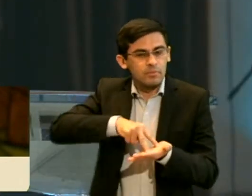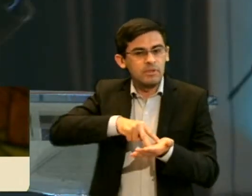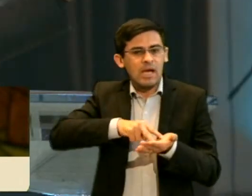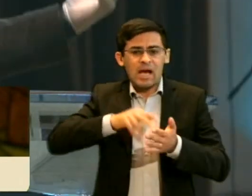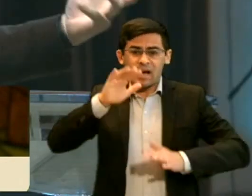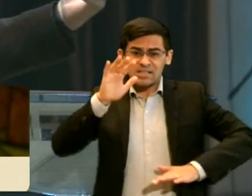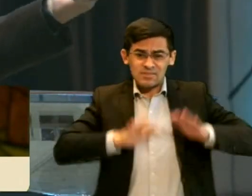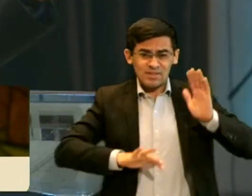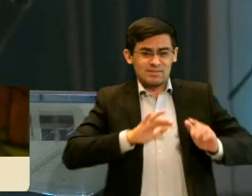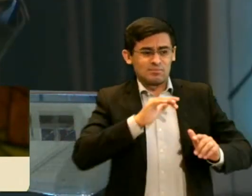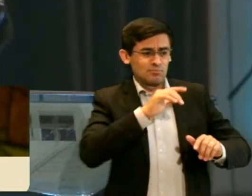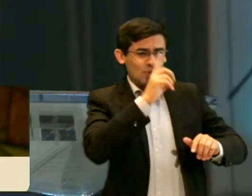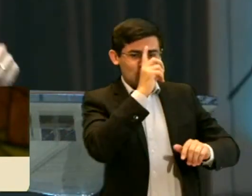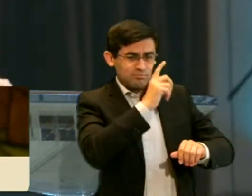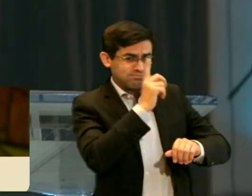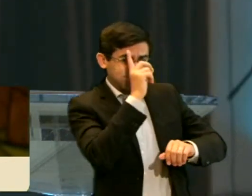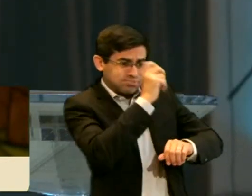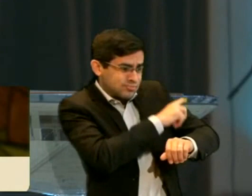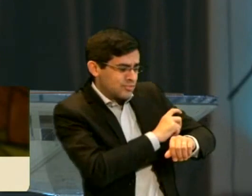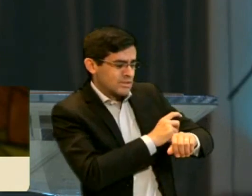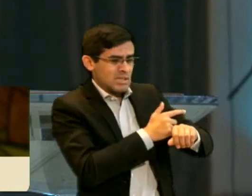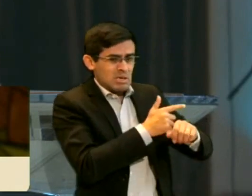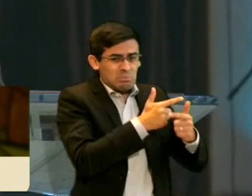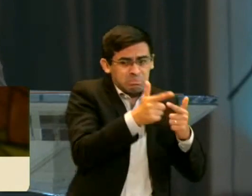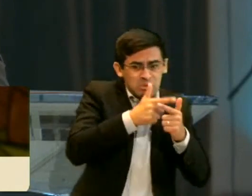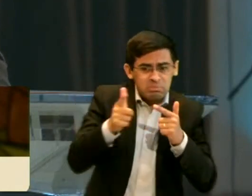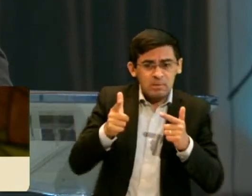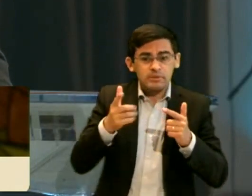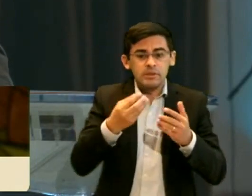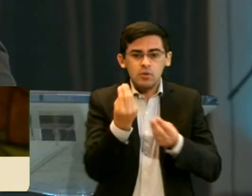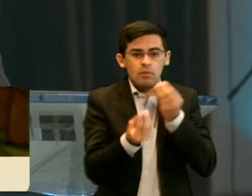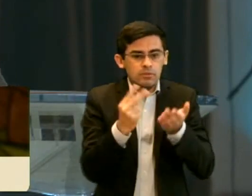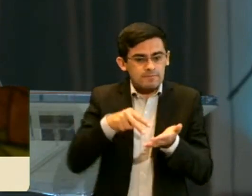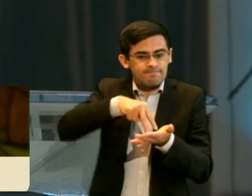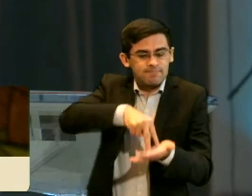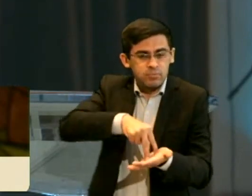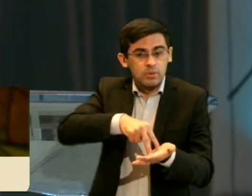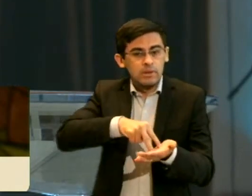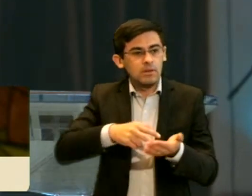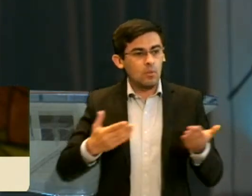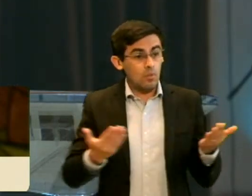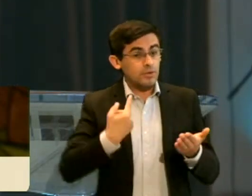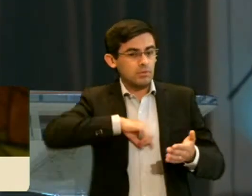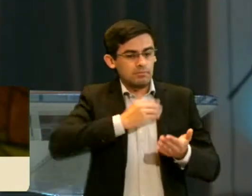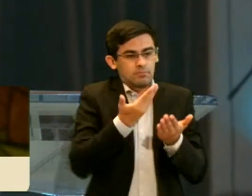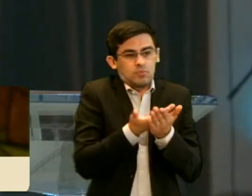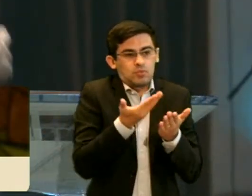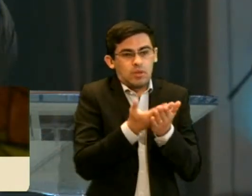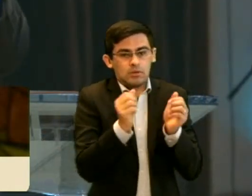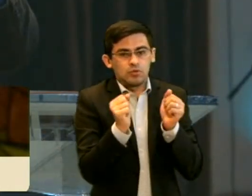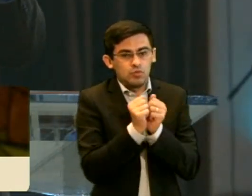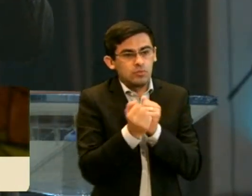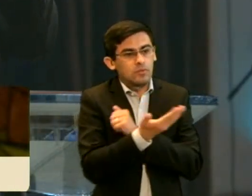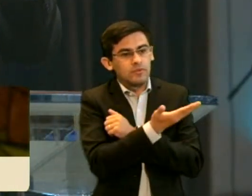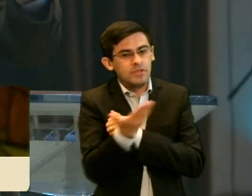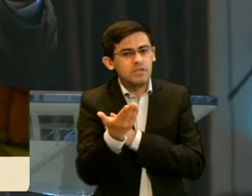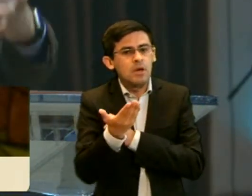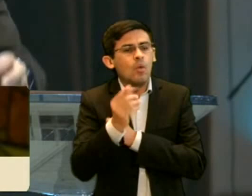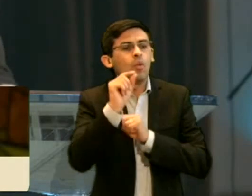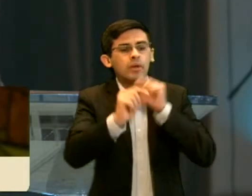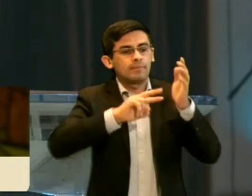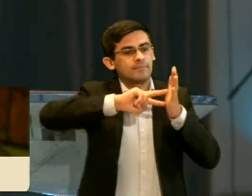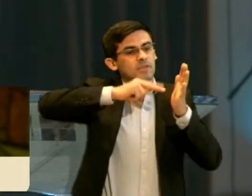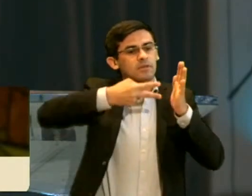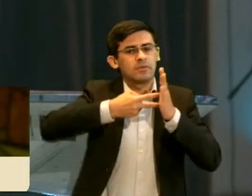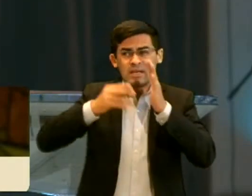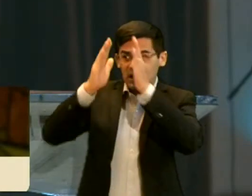depois de um tempo tão difícil que vivemos? E hoje eu queria estudar com vocês o papel da adoração